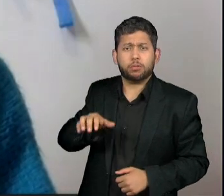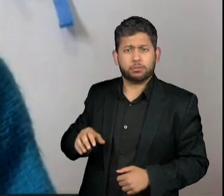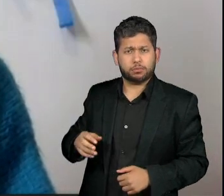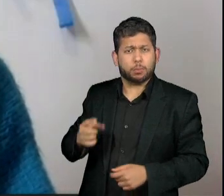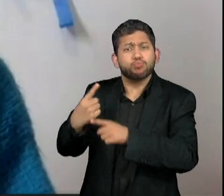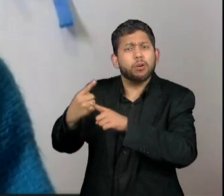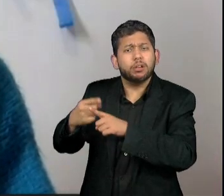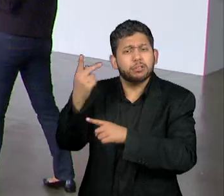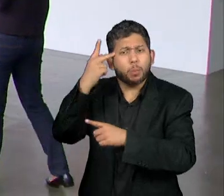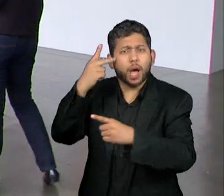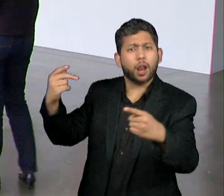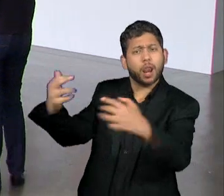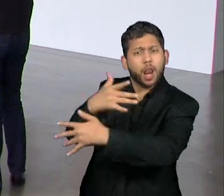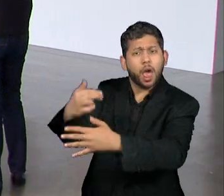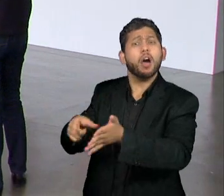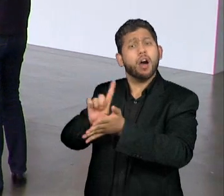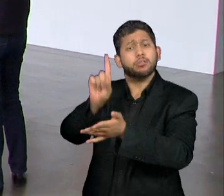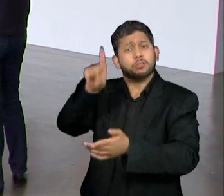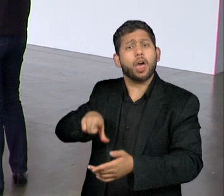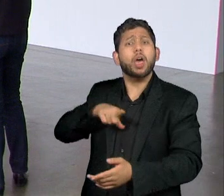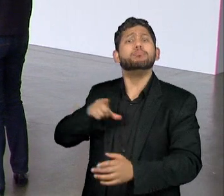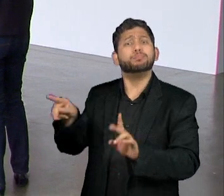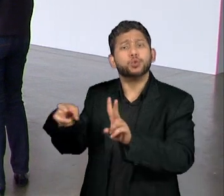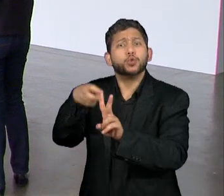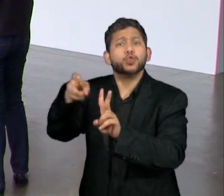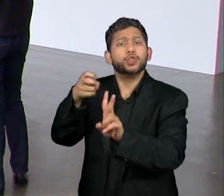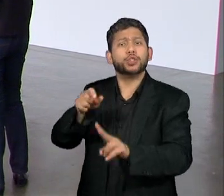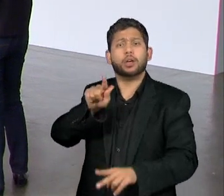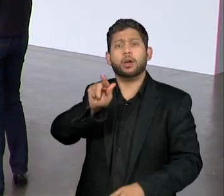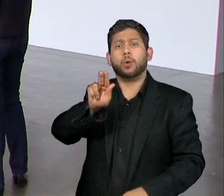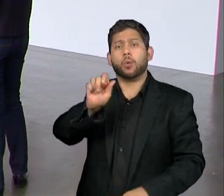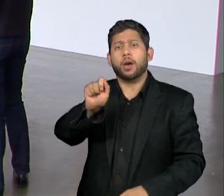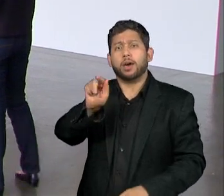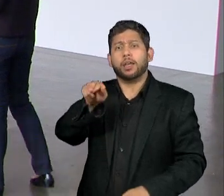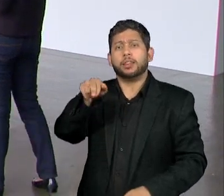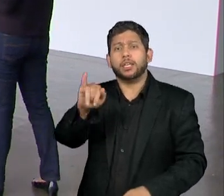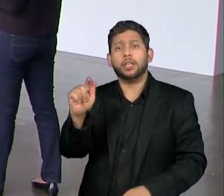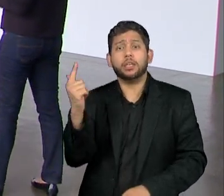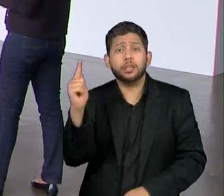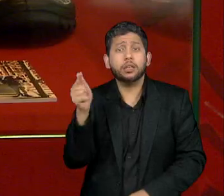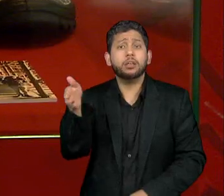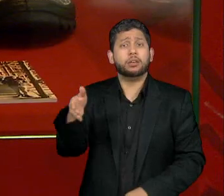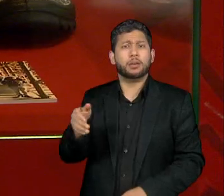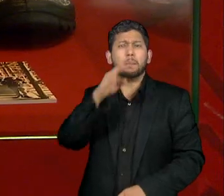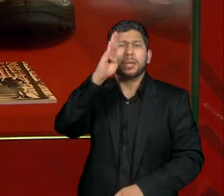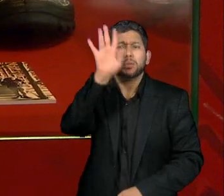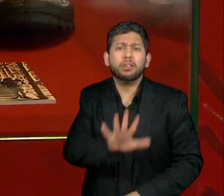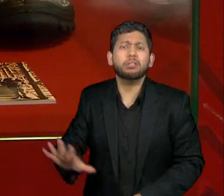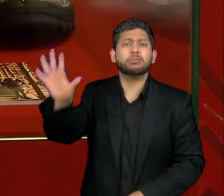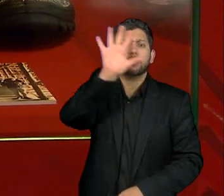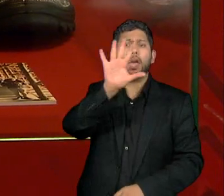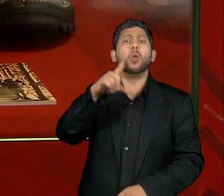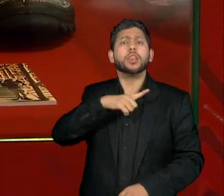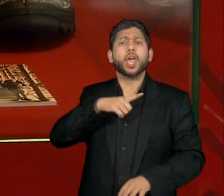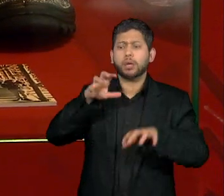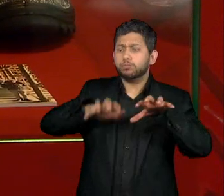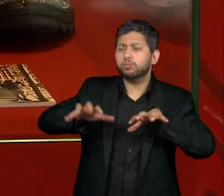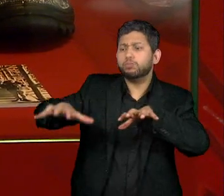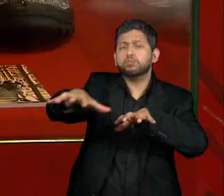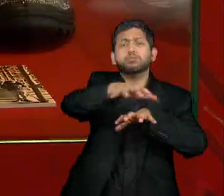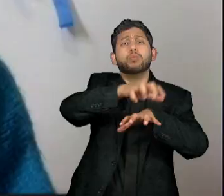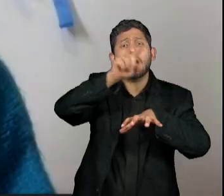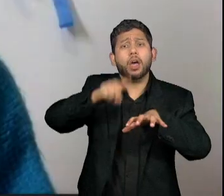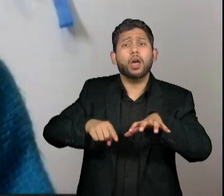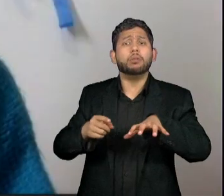uma terra indígena, né? É uma terra dos Guarani, e que o Brasil inteiro é esse território indígena, né? De falar que